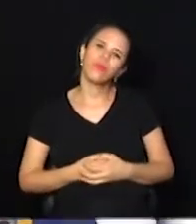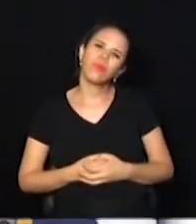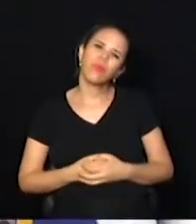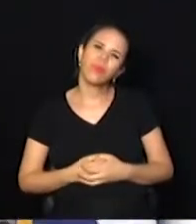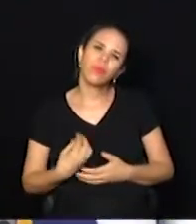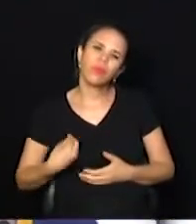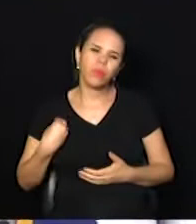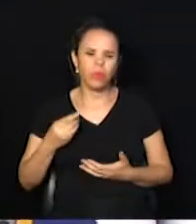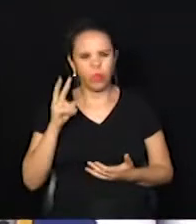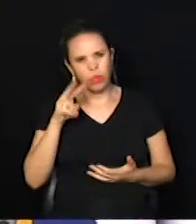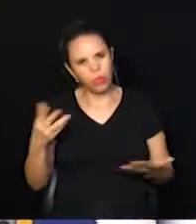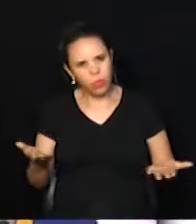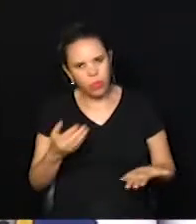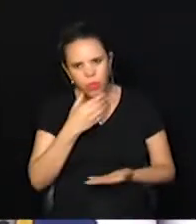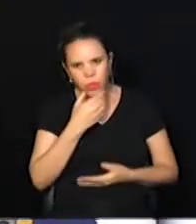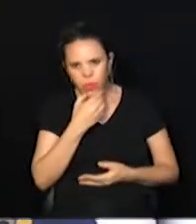vendo hoje.